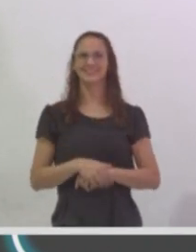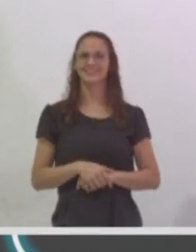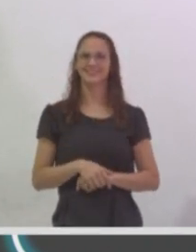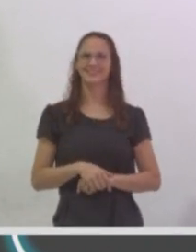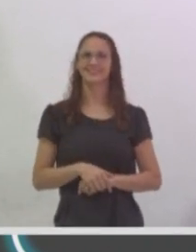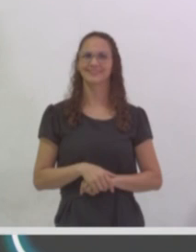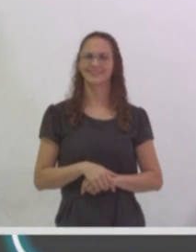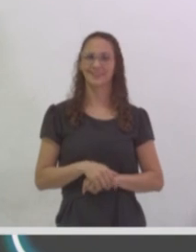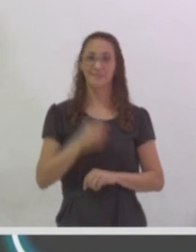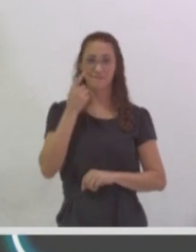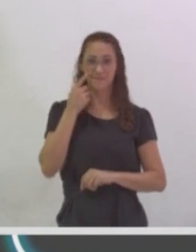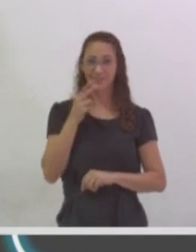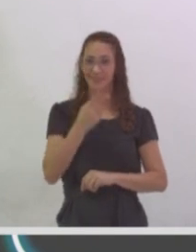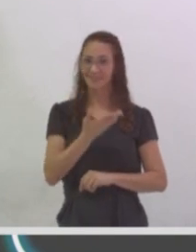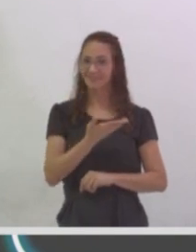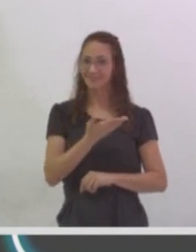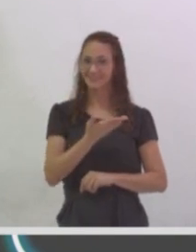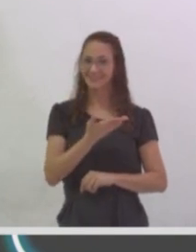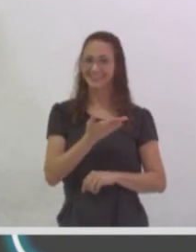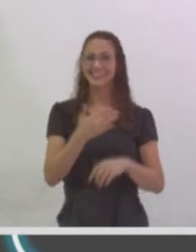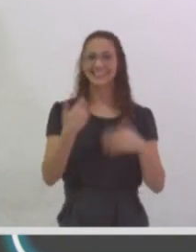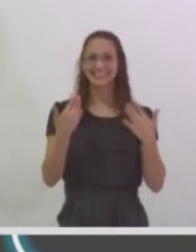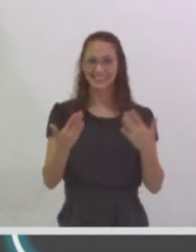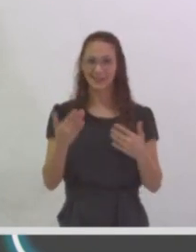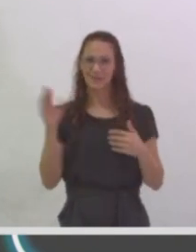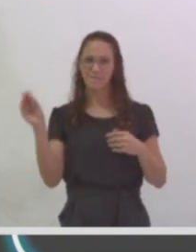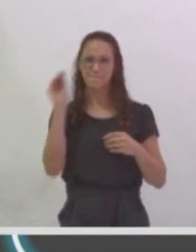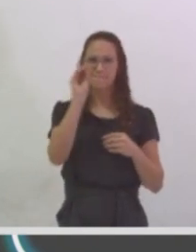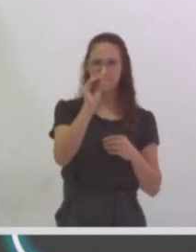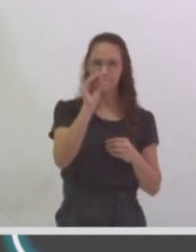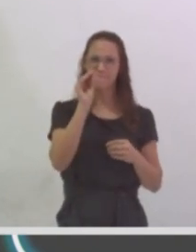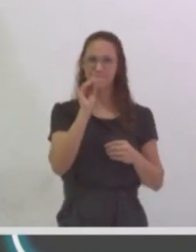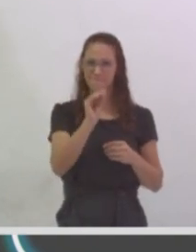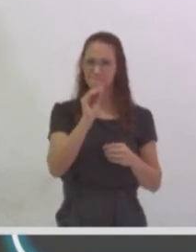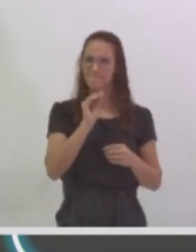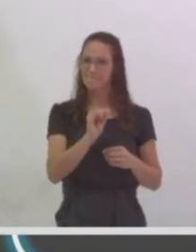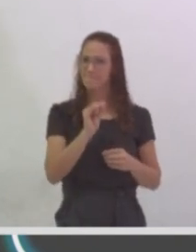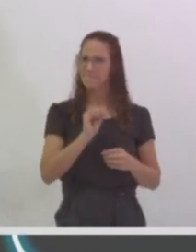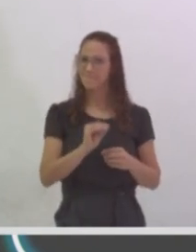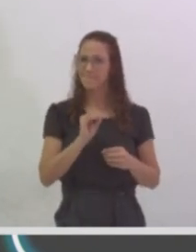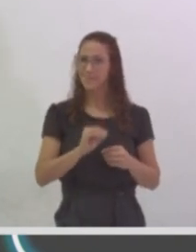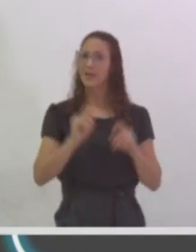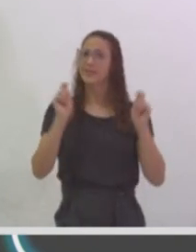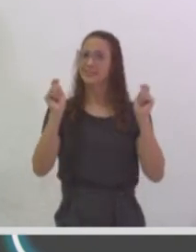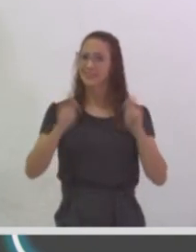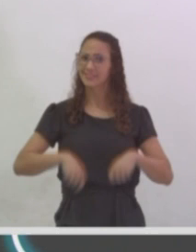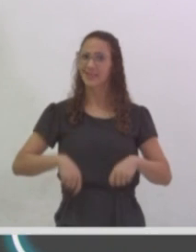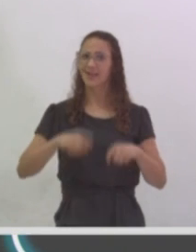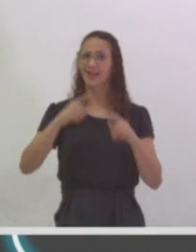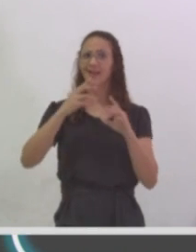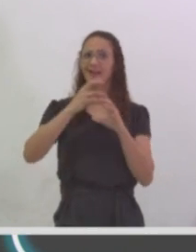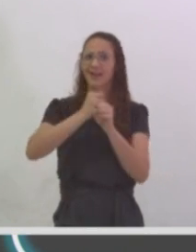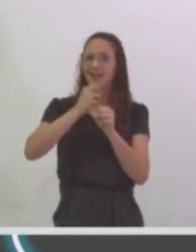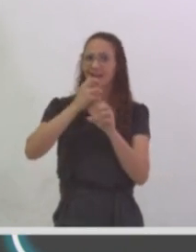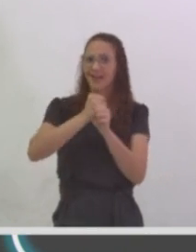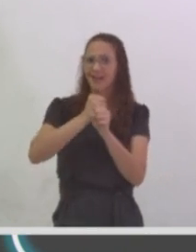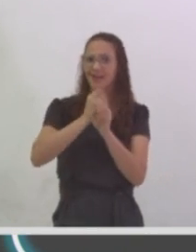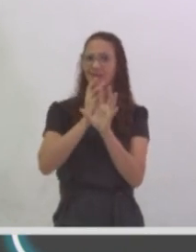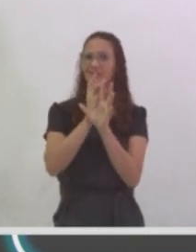Agora, depois que você colocou as tampinhas, vamos fazer o cálculo, tá?